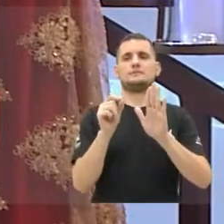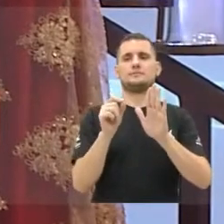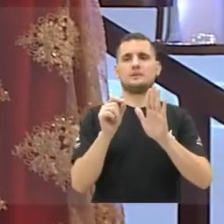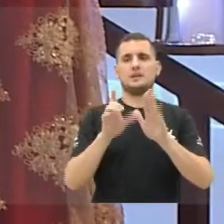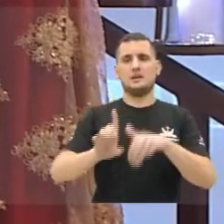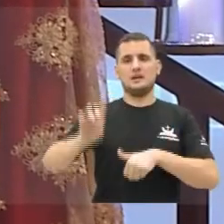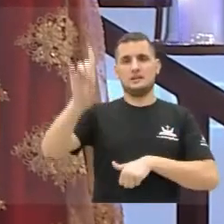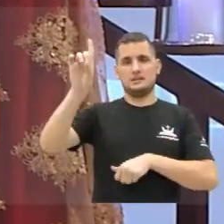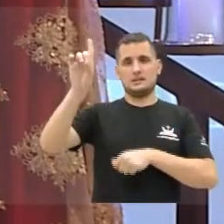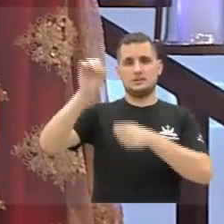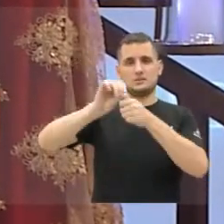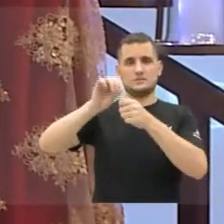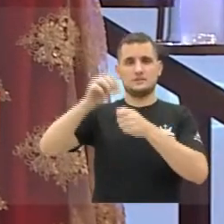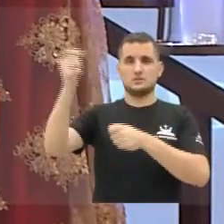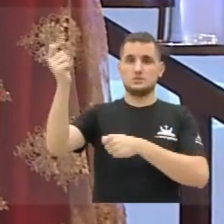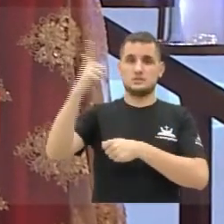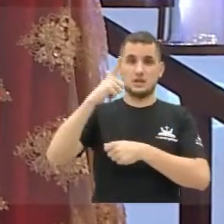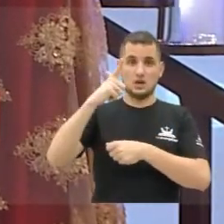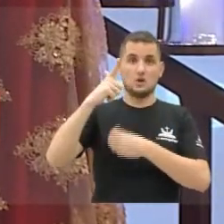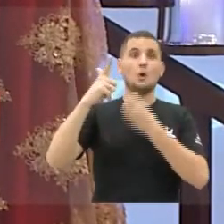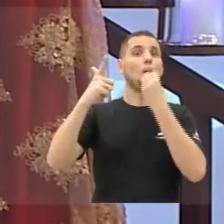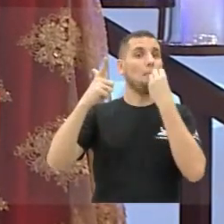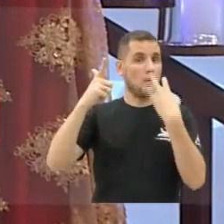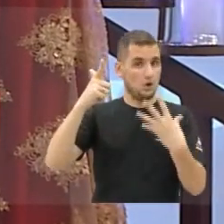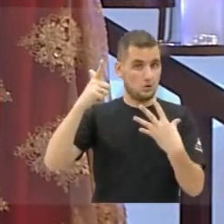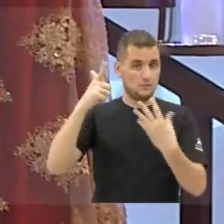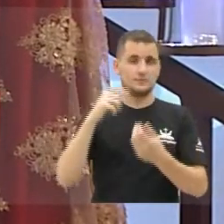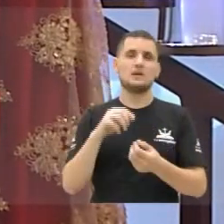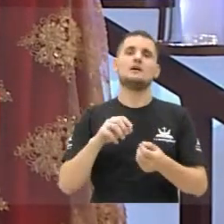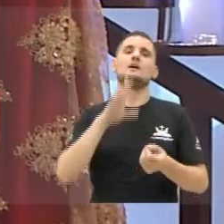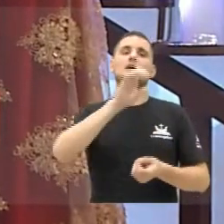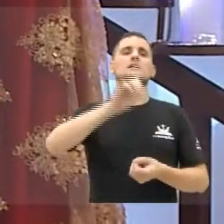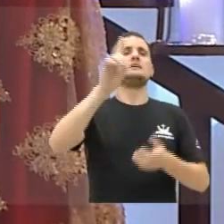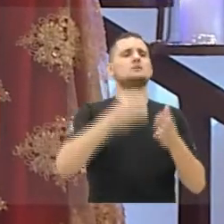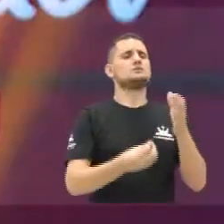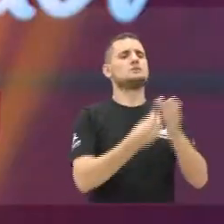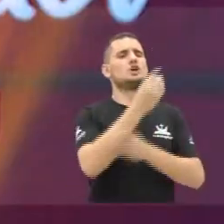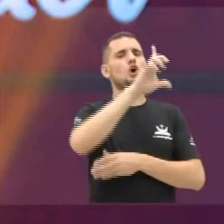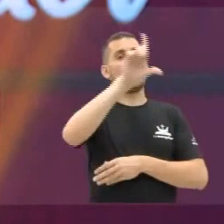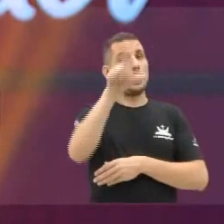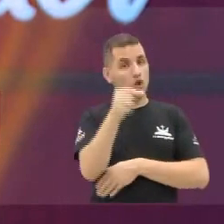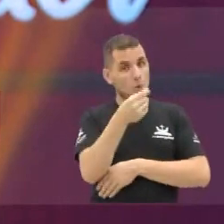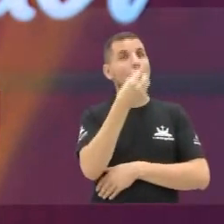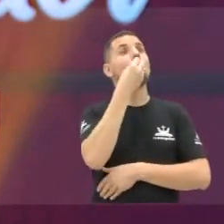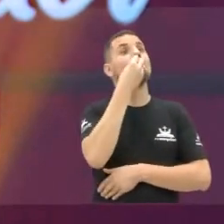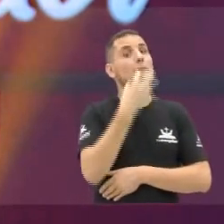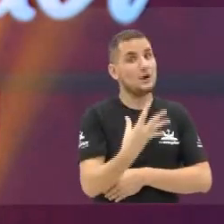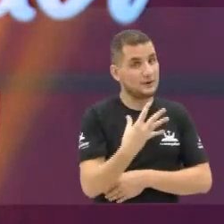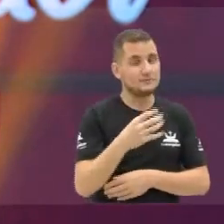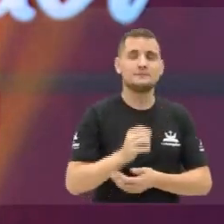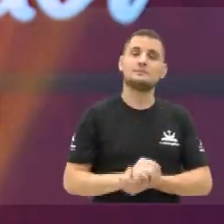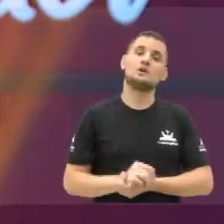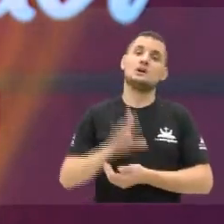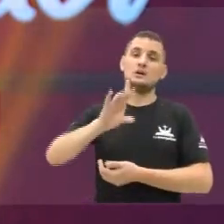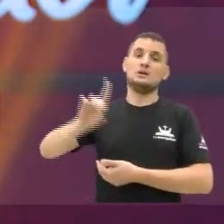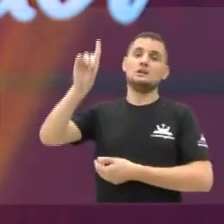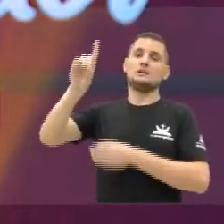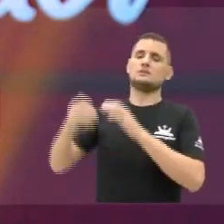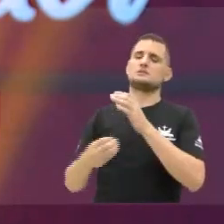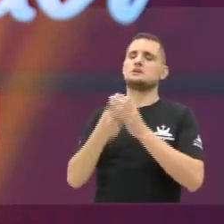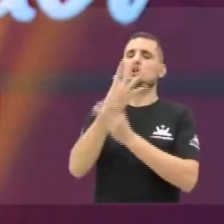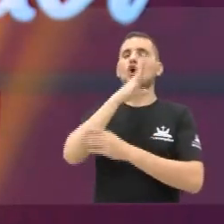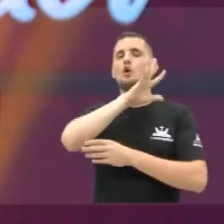Deus fez o sol e viu que era bom, Deus fez a lua e viu que era bom, Deus fez